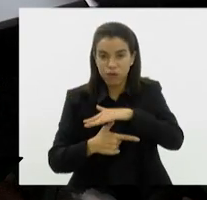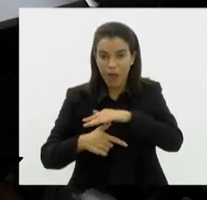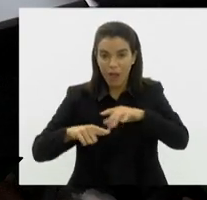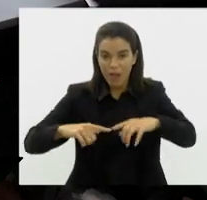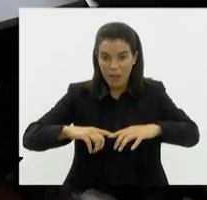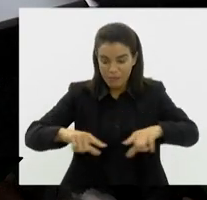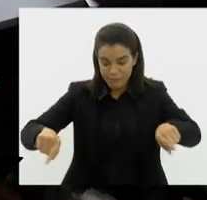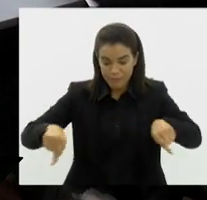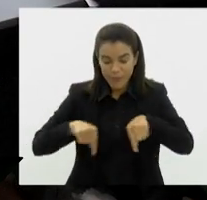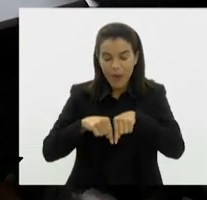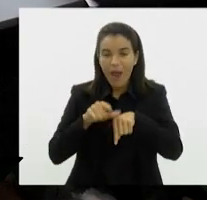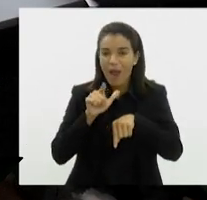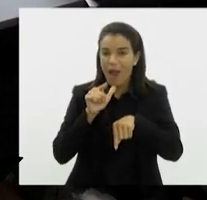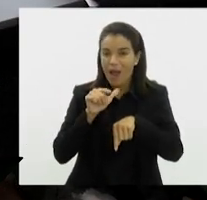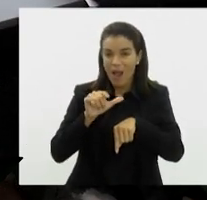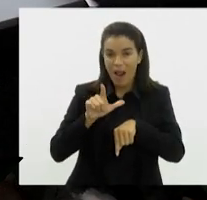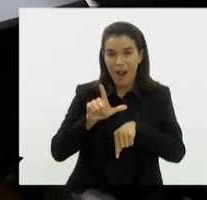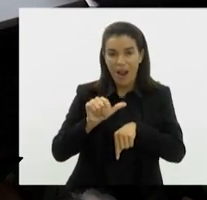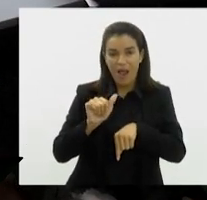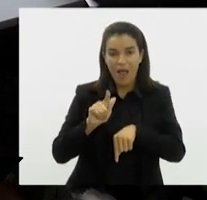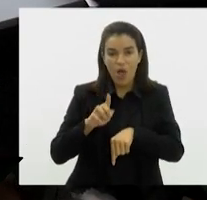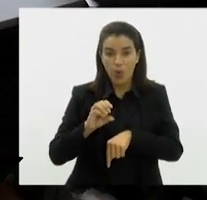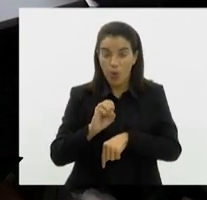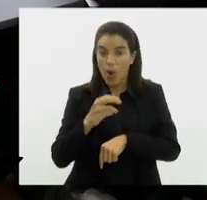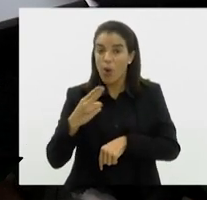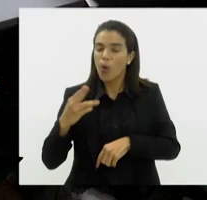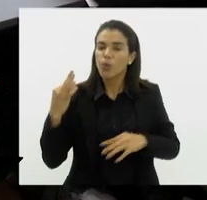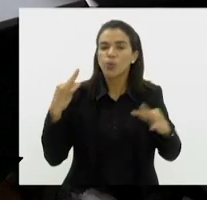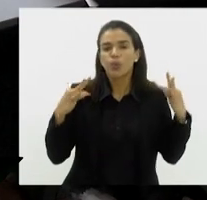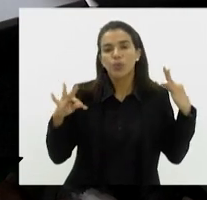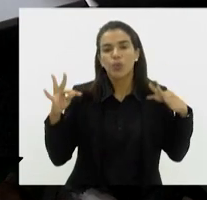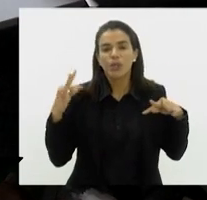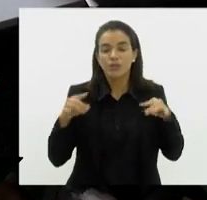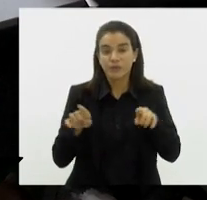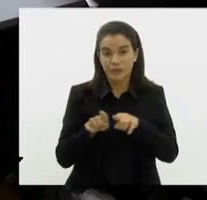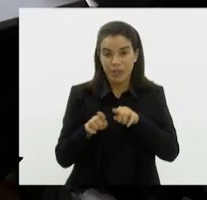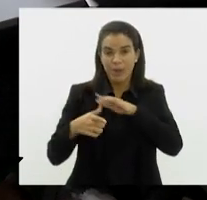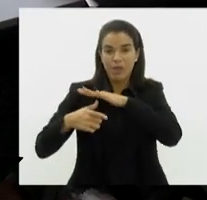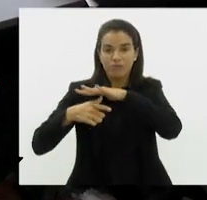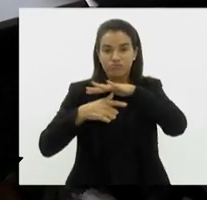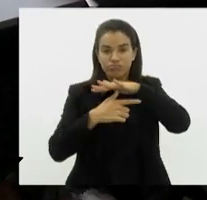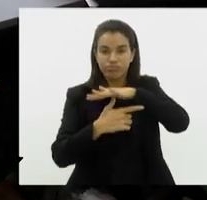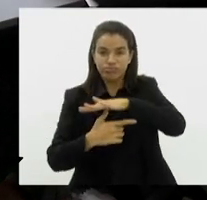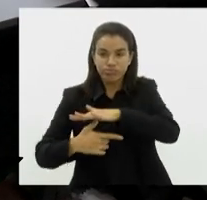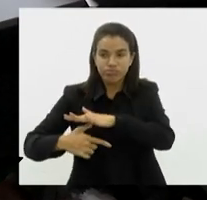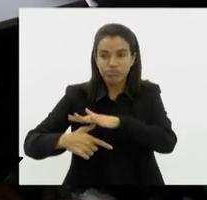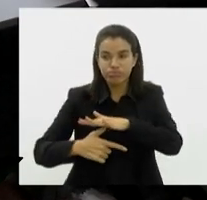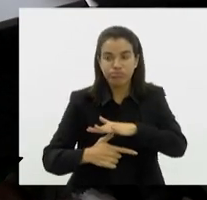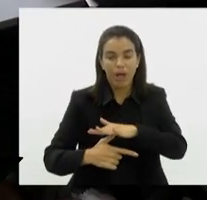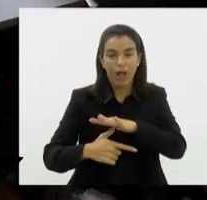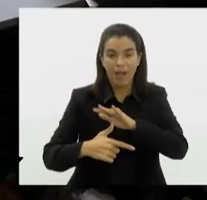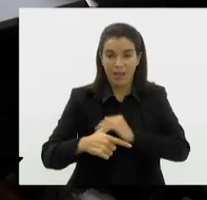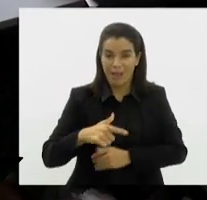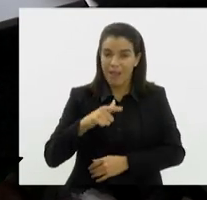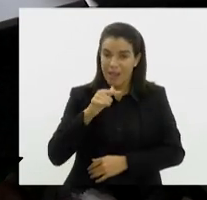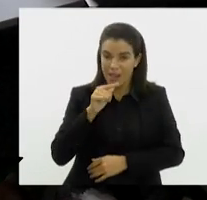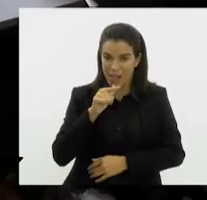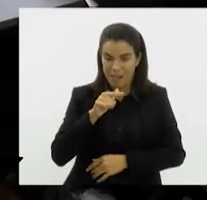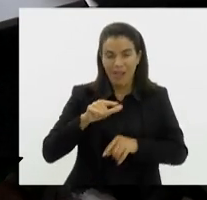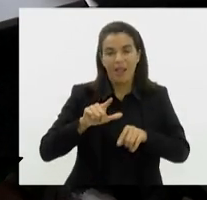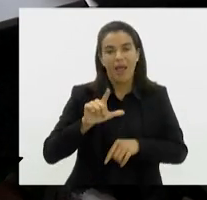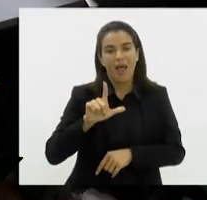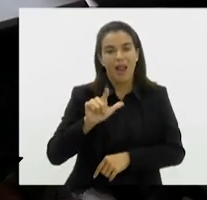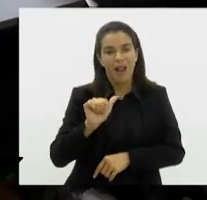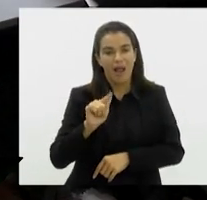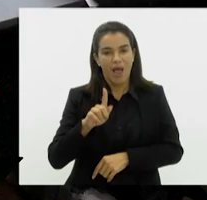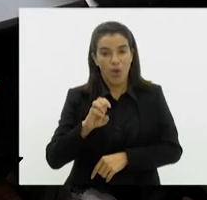seja os helicópteros de turismo que também pousam na lagoa. Além do mais, também